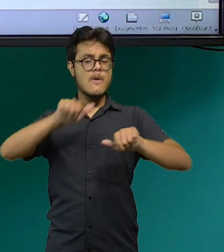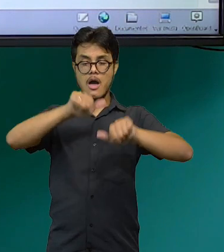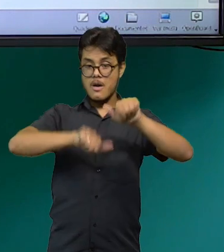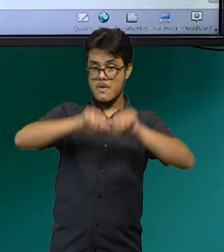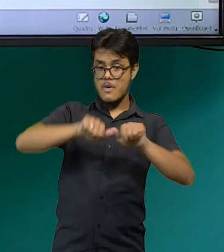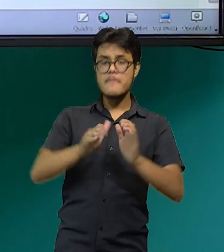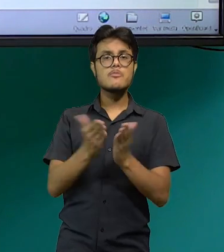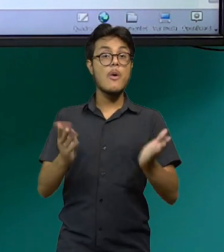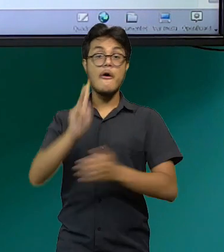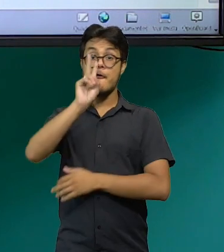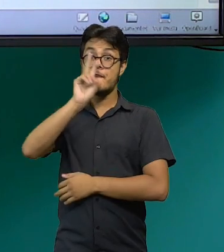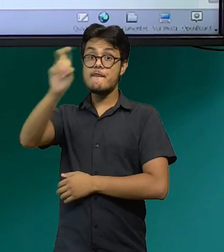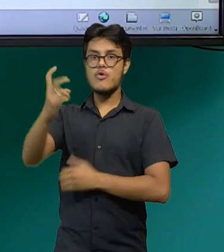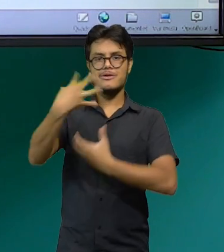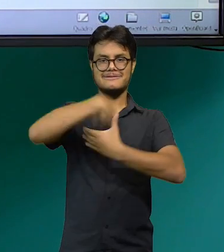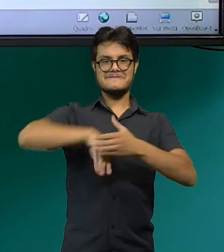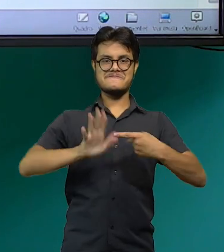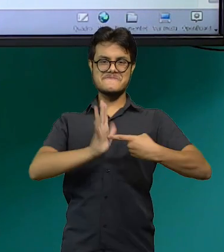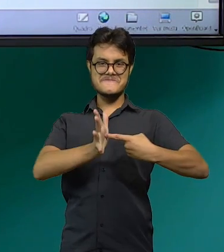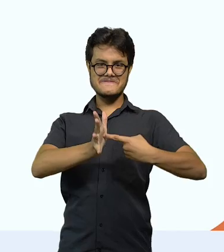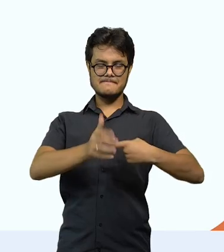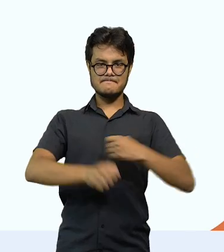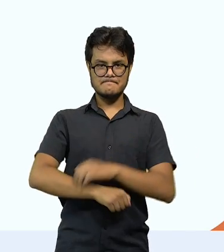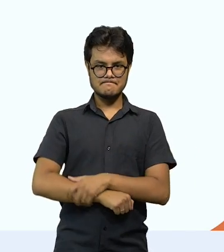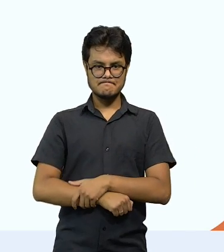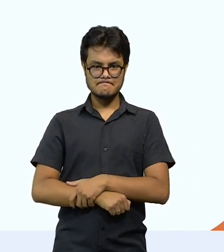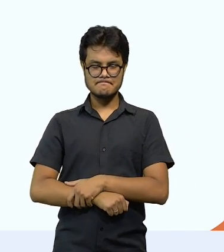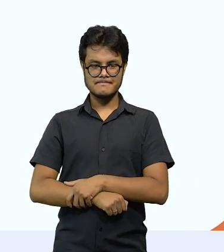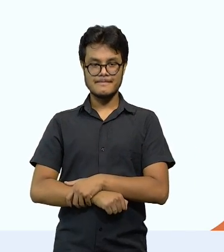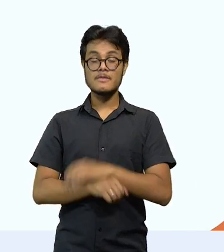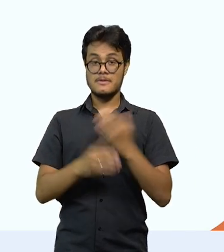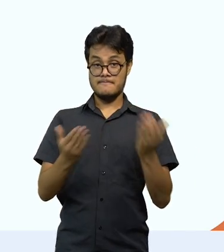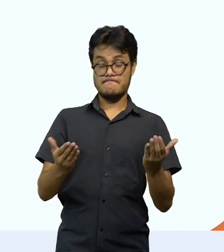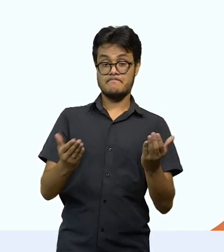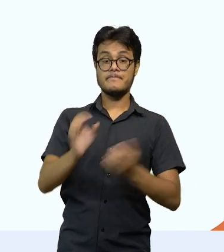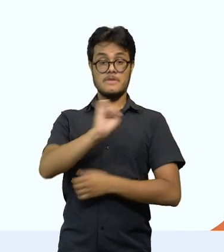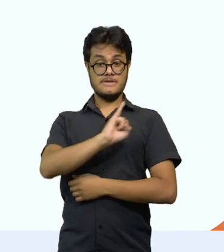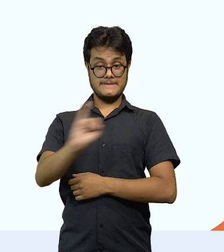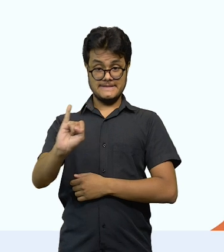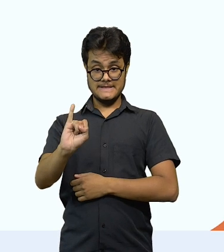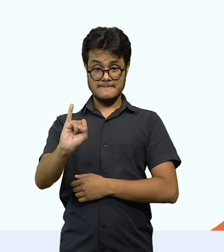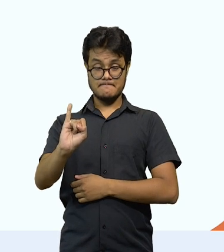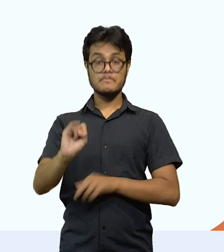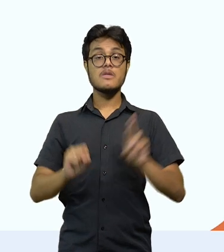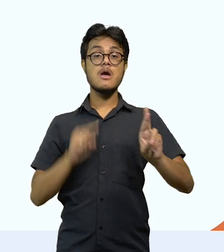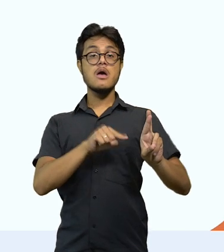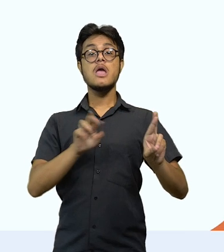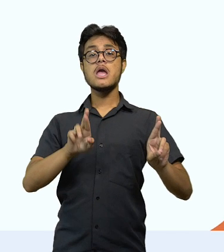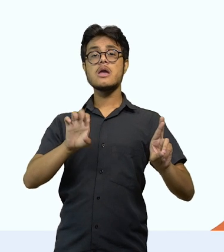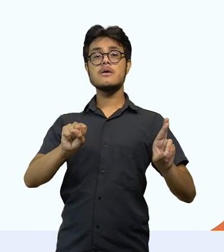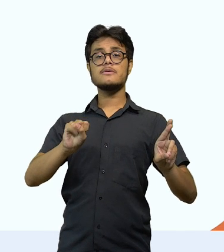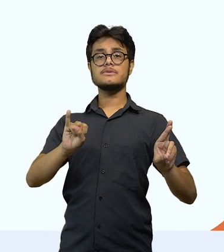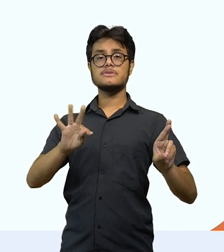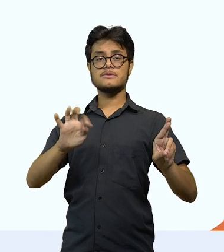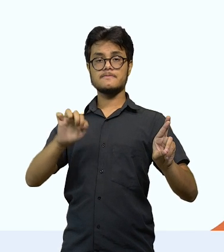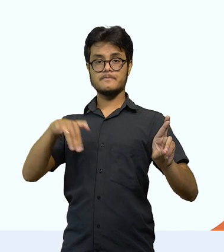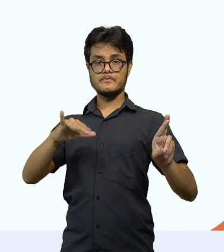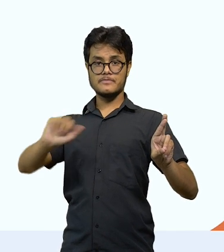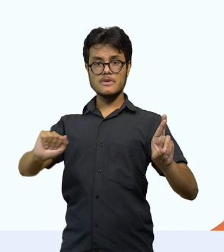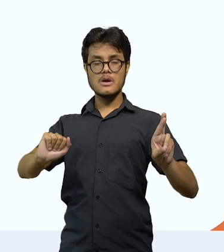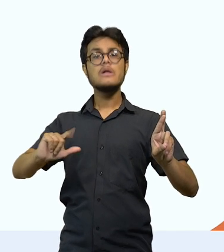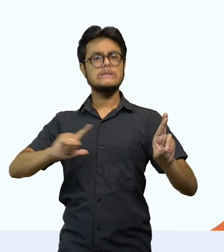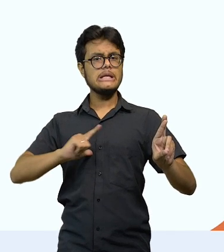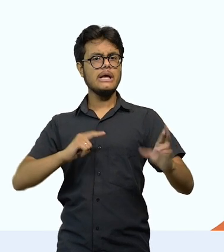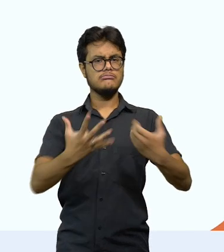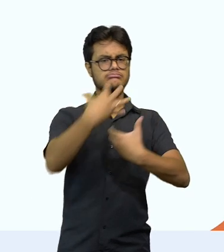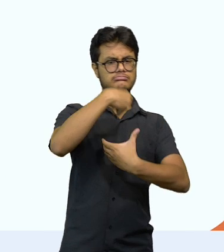qual a resistência interna desse gerador. E aí, a resistência interna desse gerador é calculada, já que ele me deu uma resistência